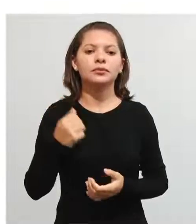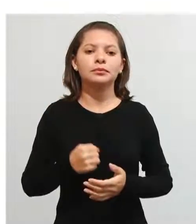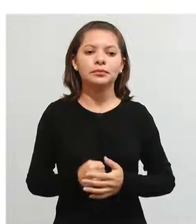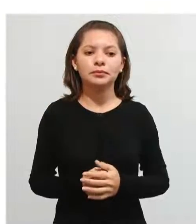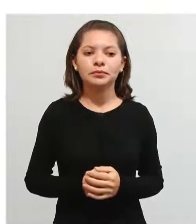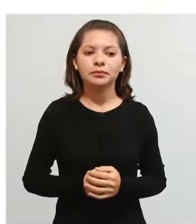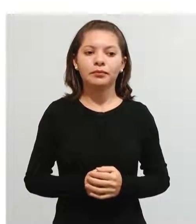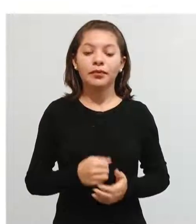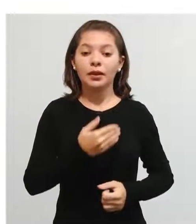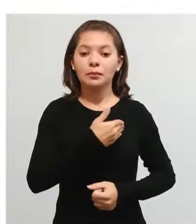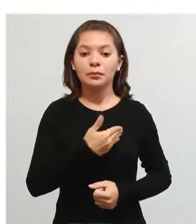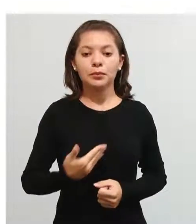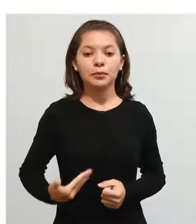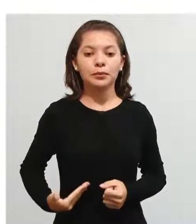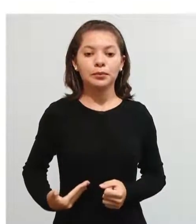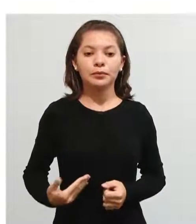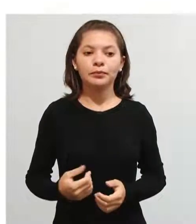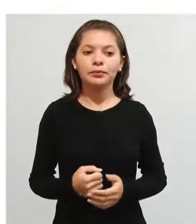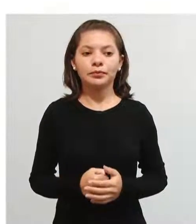públicas, tá?